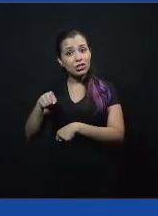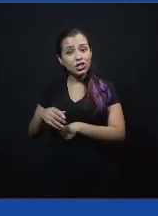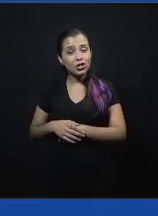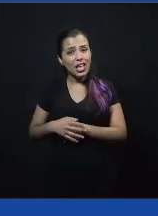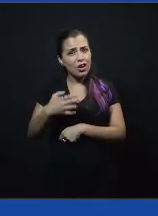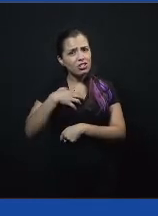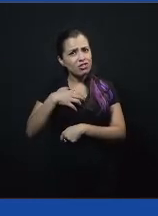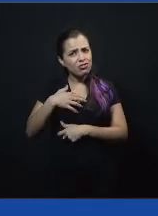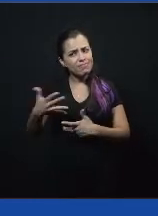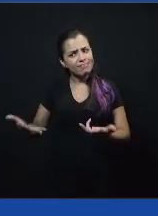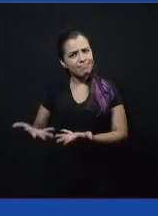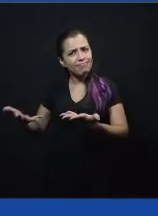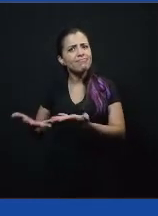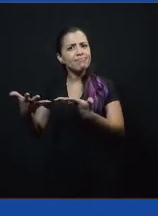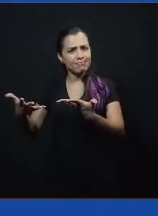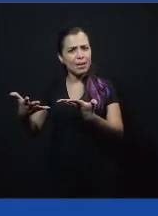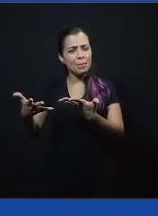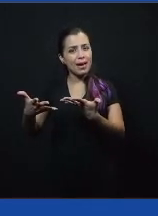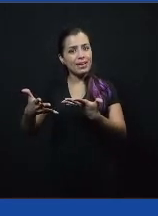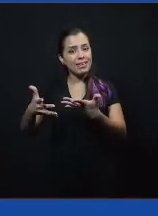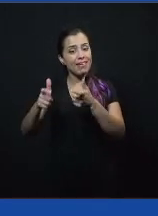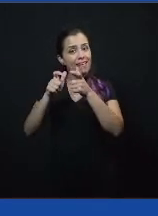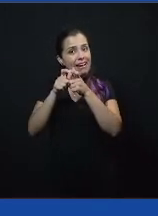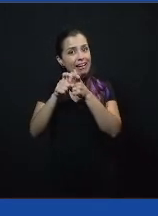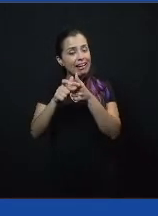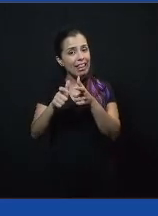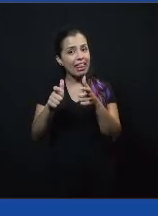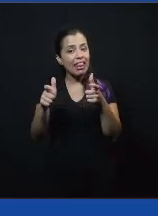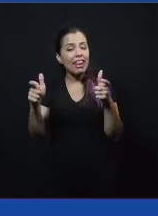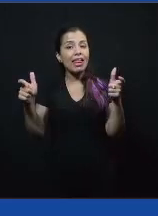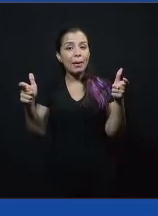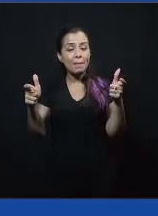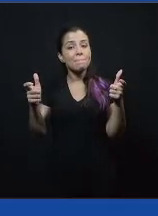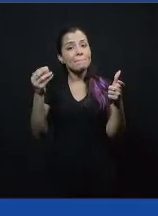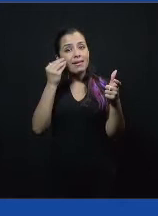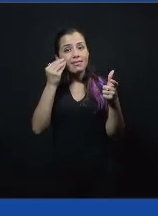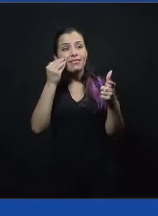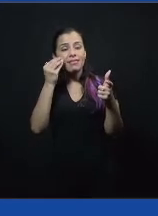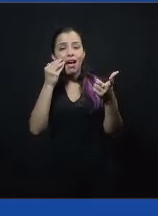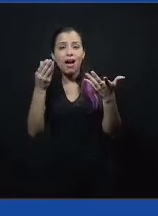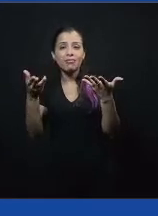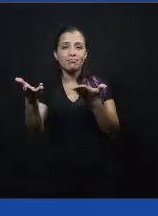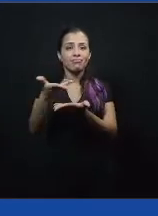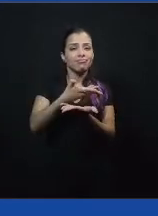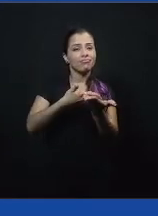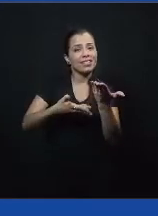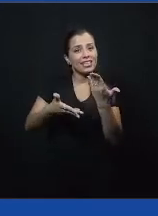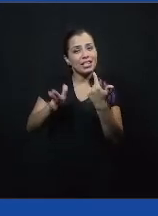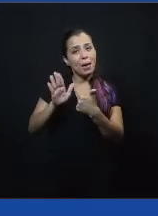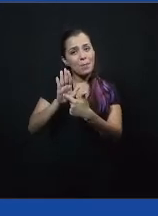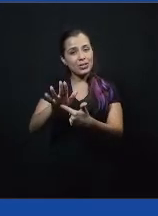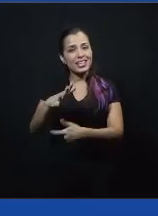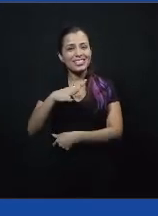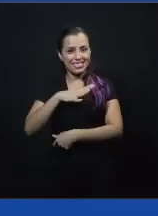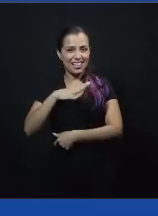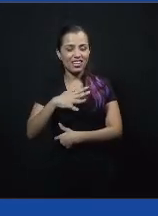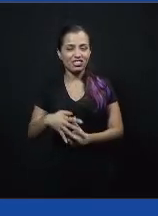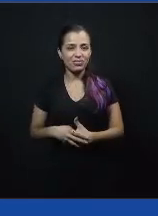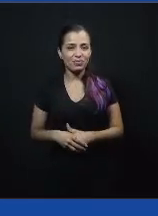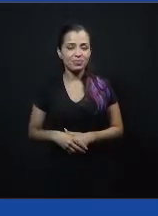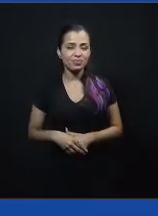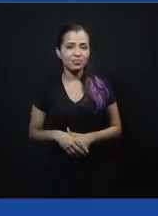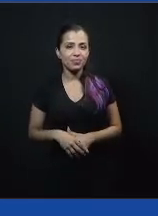pontapé inicial para que cresça e vire e que tem muito mais aqui outro projeto na cidade de Votorantim eu